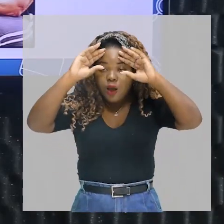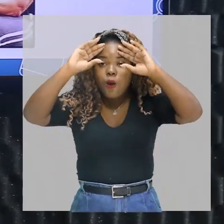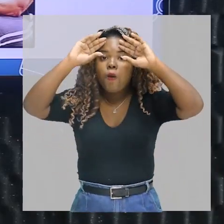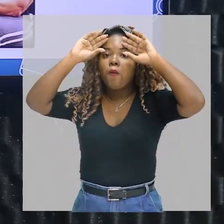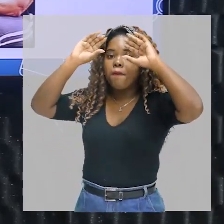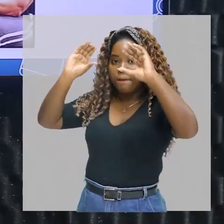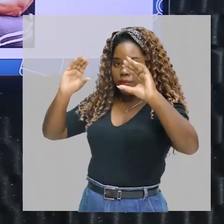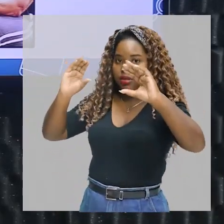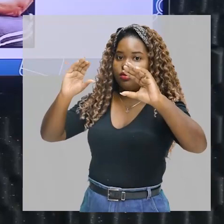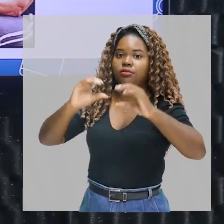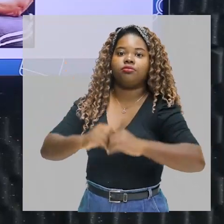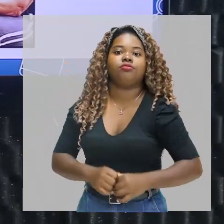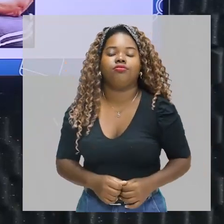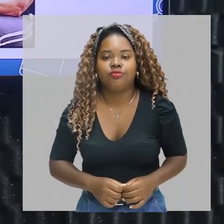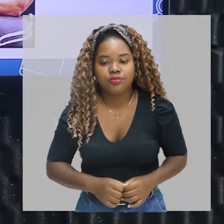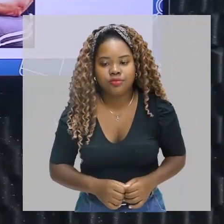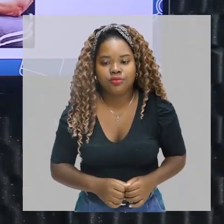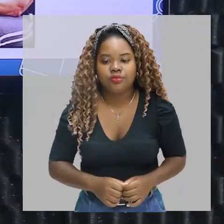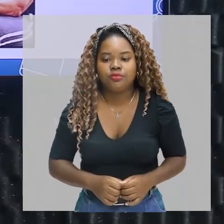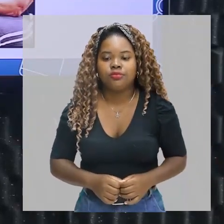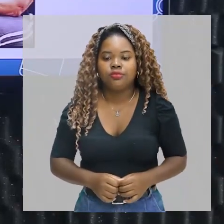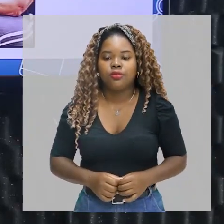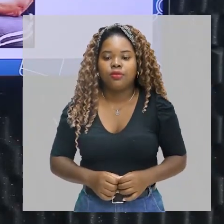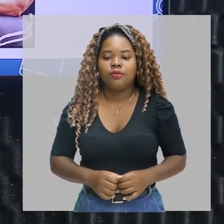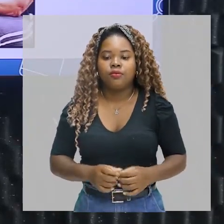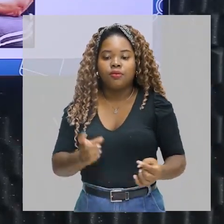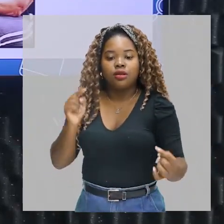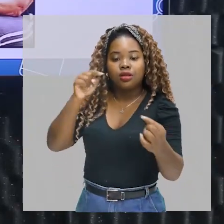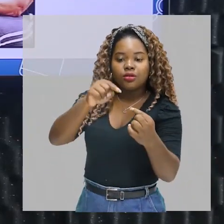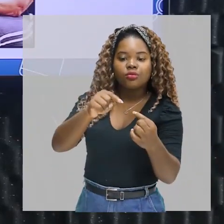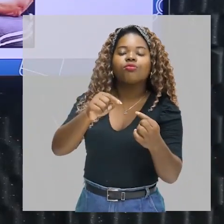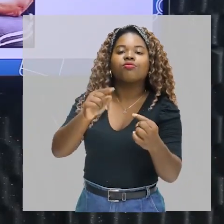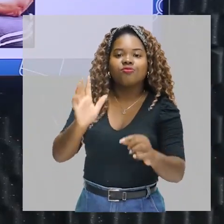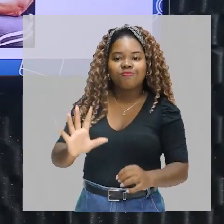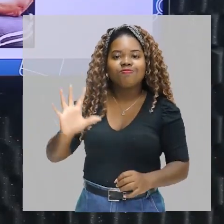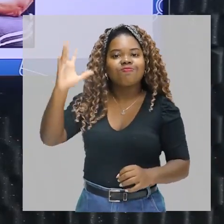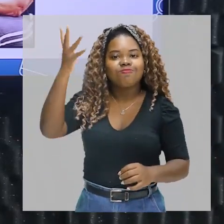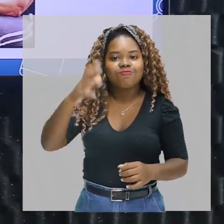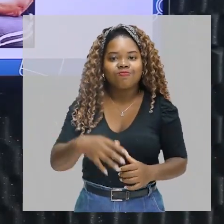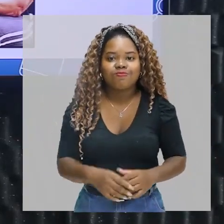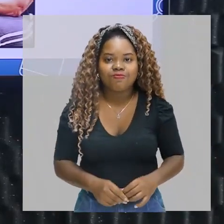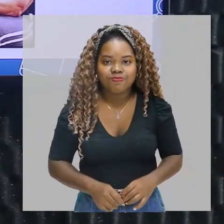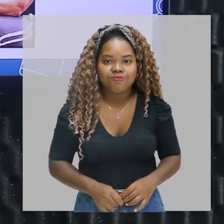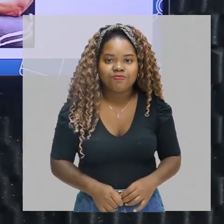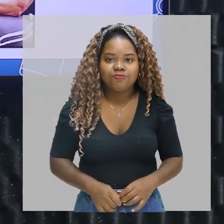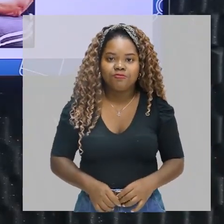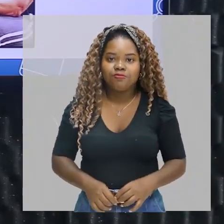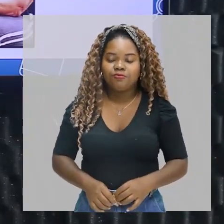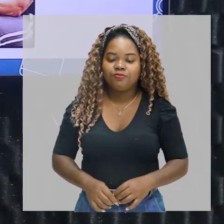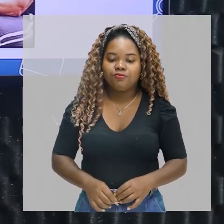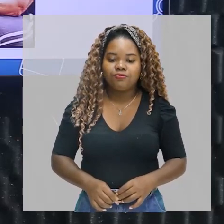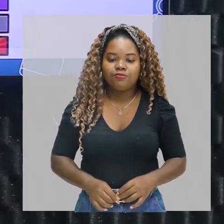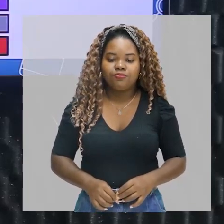respeitados. Para quê? Para que aquele objetivo seja alcançado.